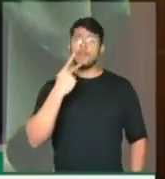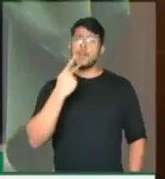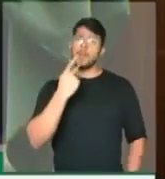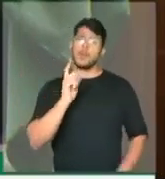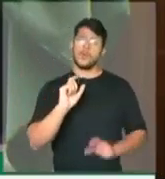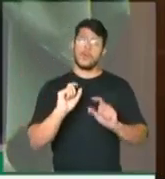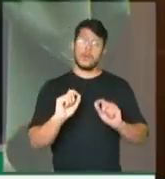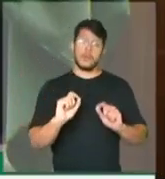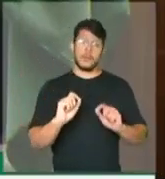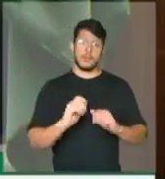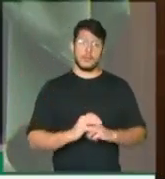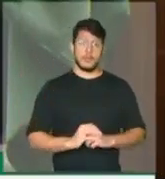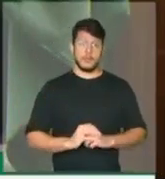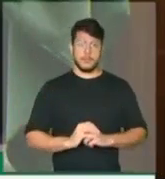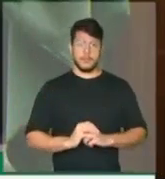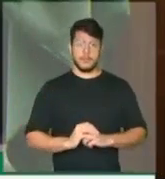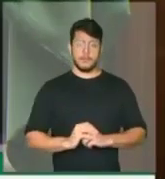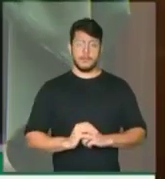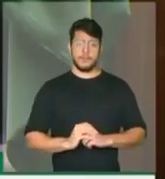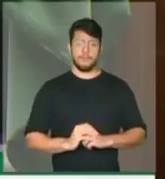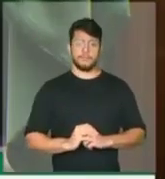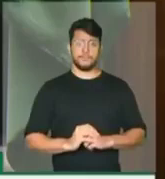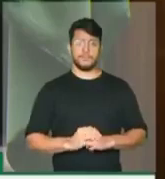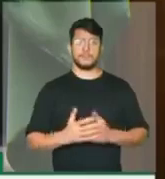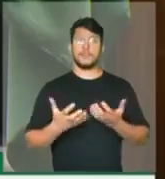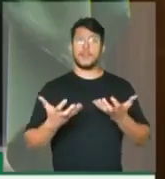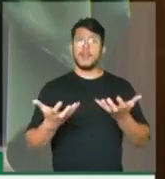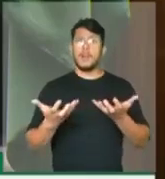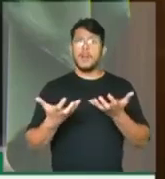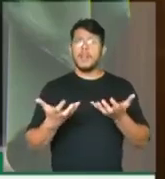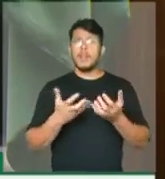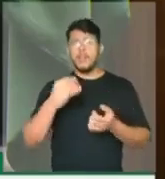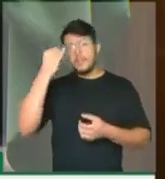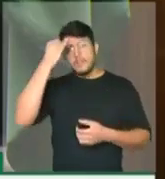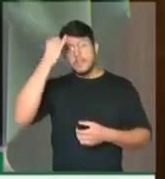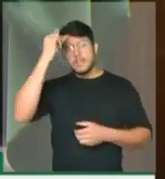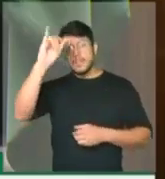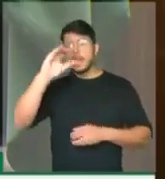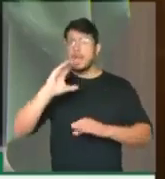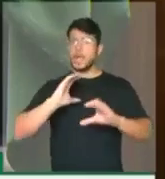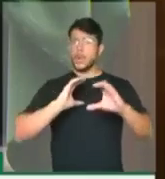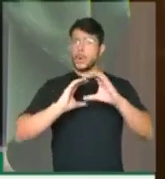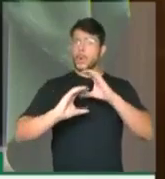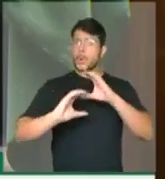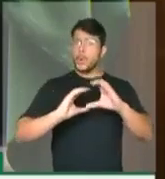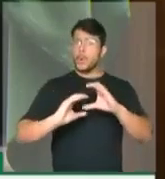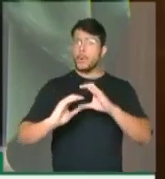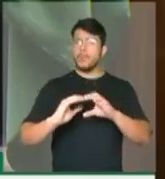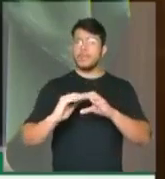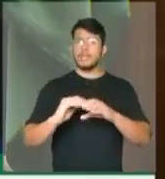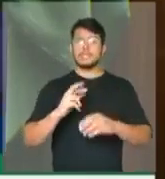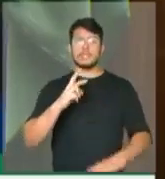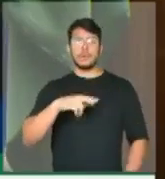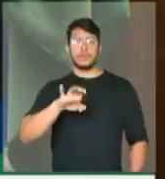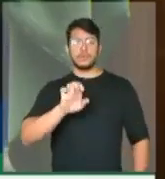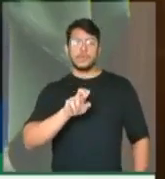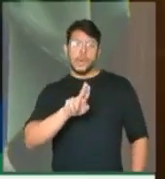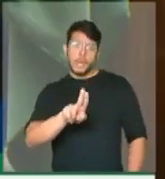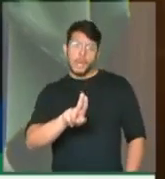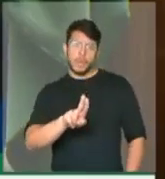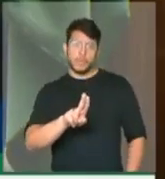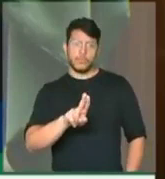dizem querer diminuir a comunicação do réu preso com seu advogado ou com a sua família.